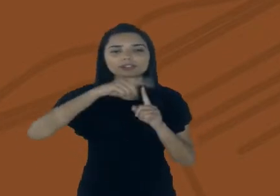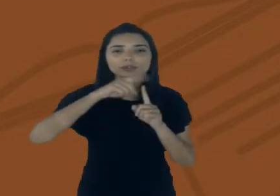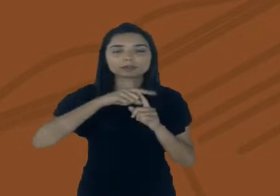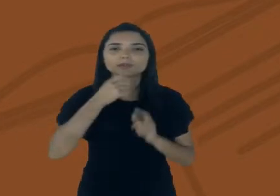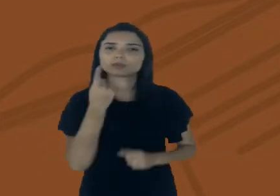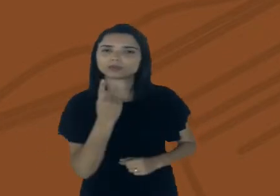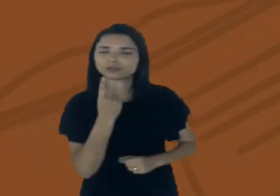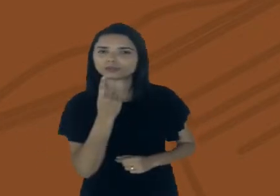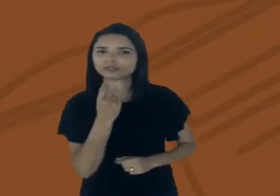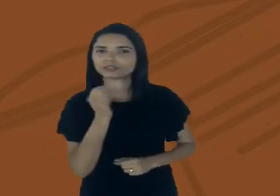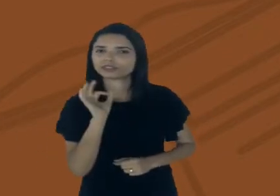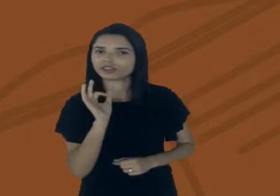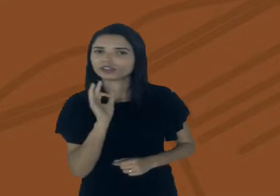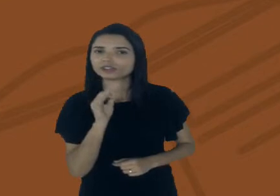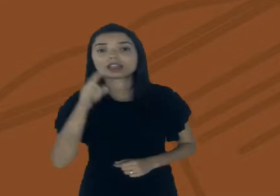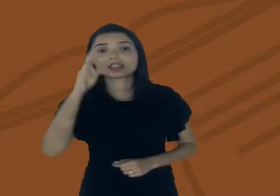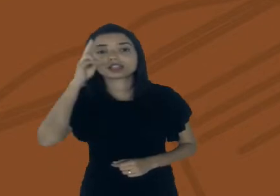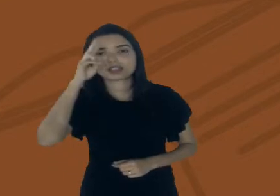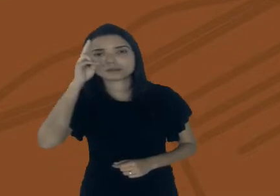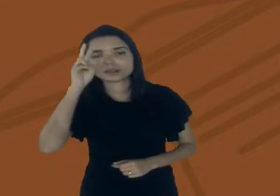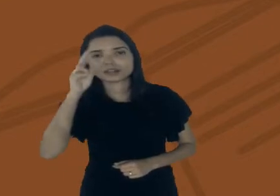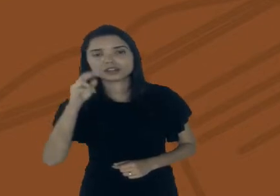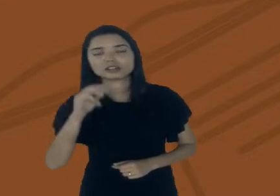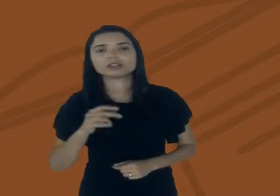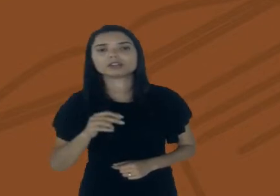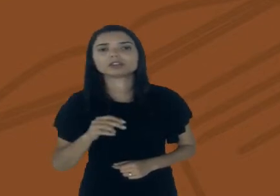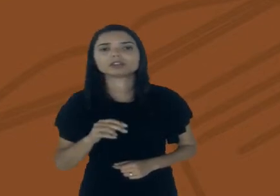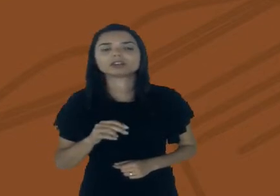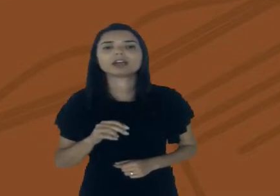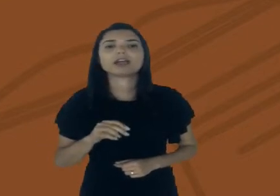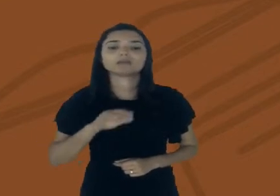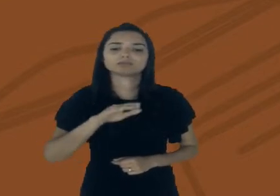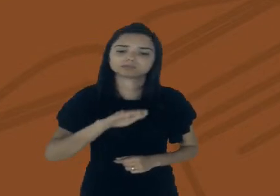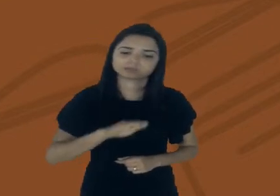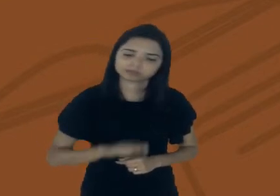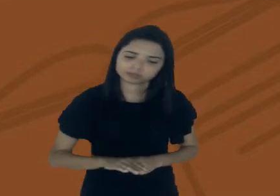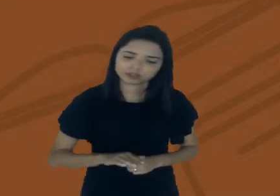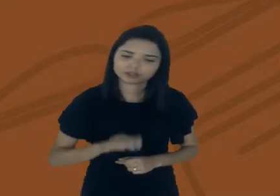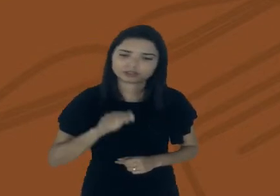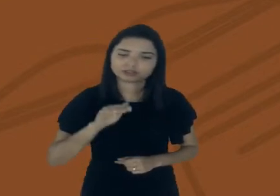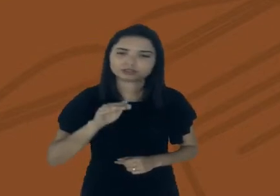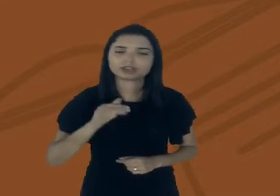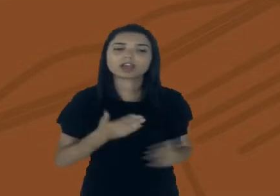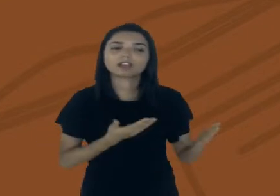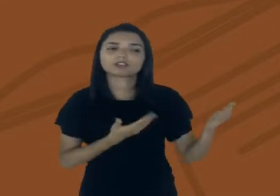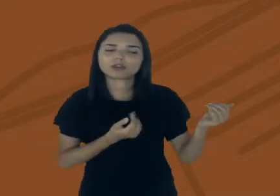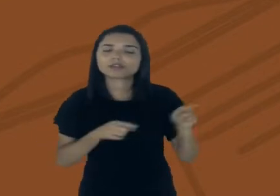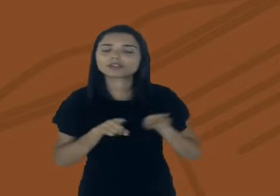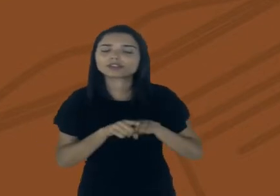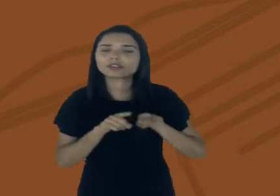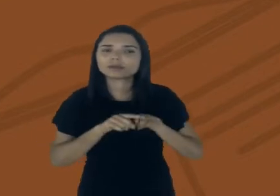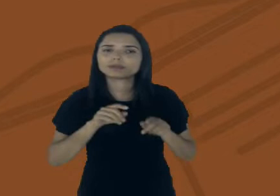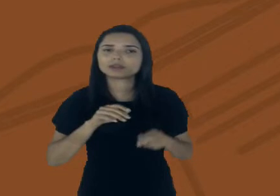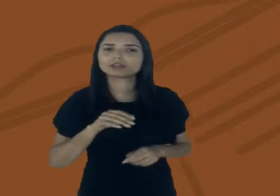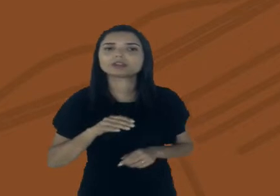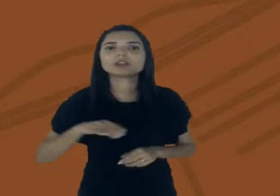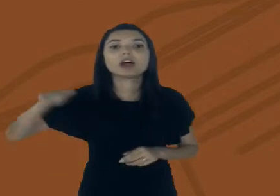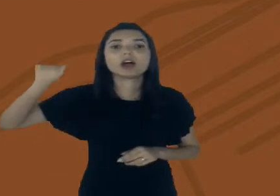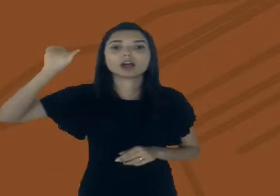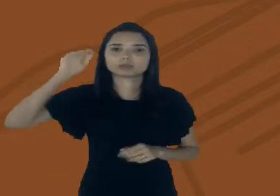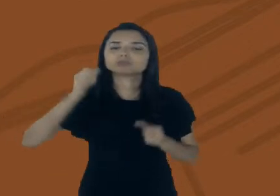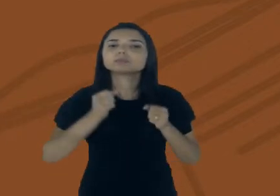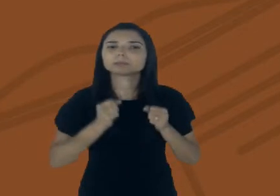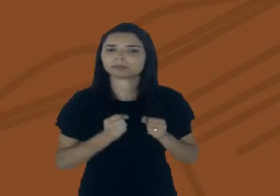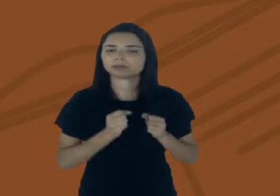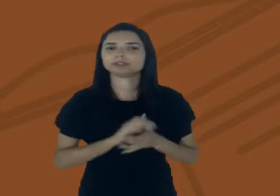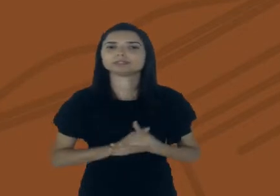E lembrando que é uma diabetes que ela acomete crianças e adolescentes, mas também pode ser descoberta na fase adulta.